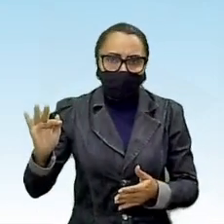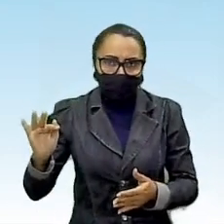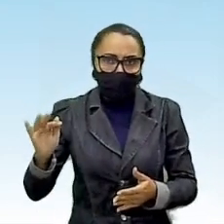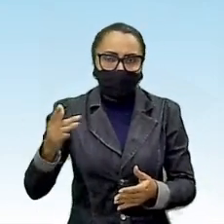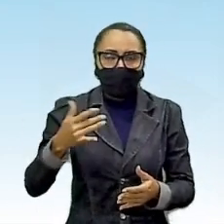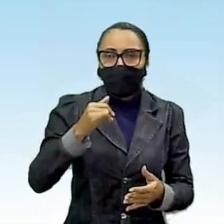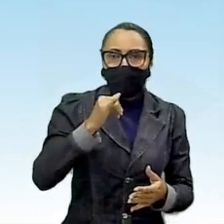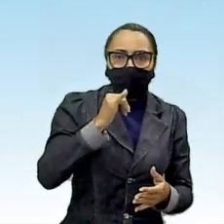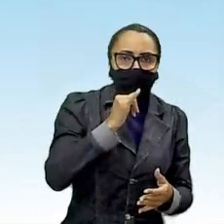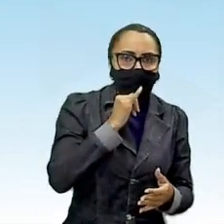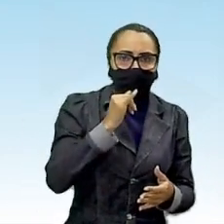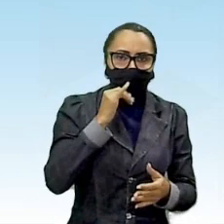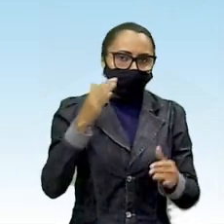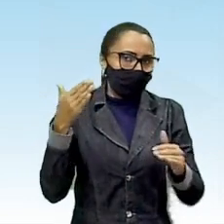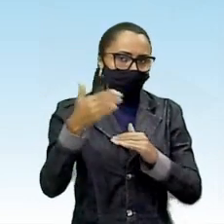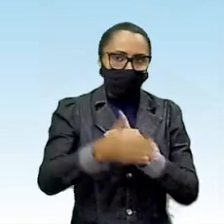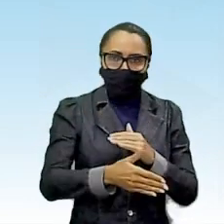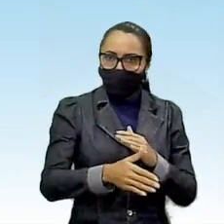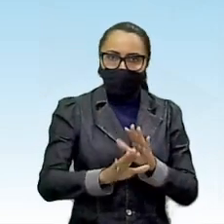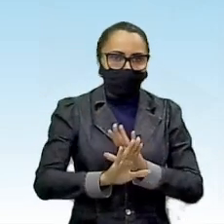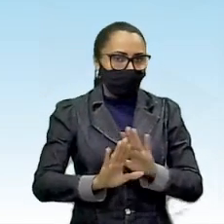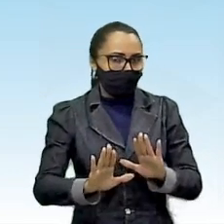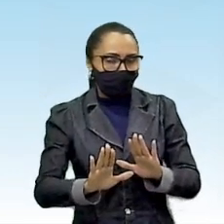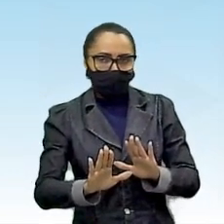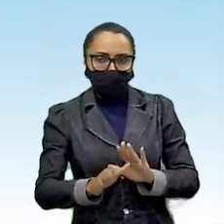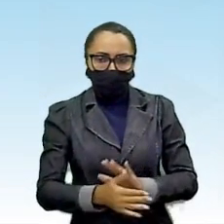que não entrava de forma diretamente.